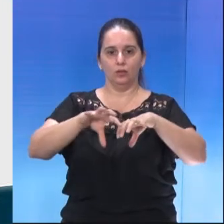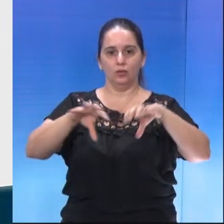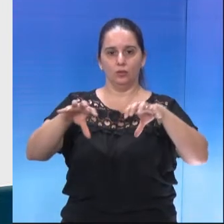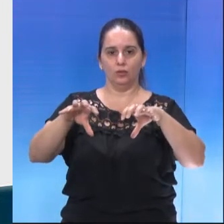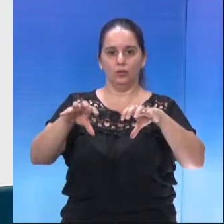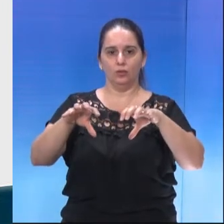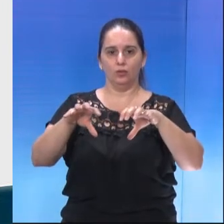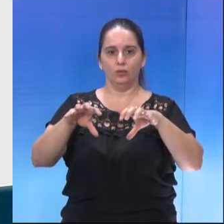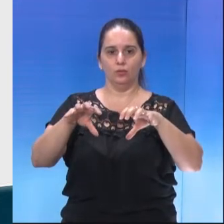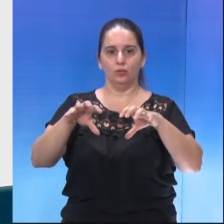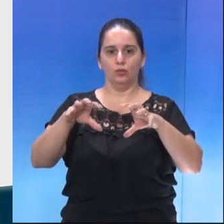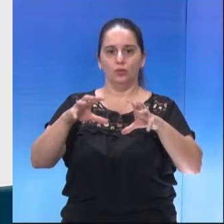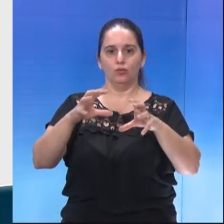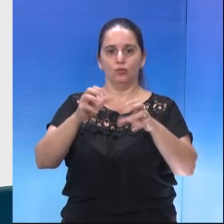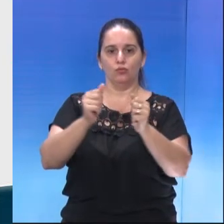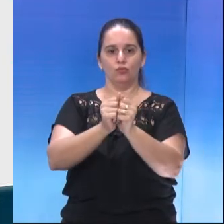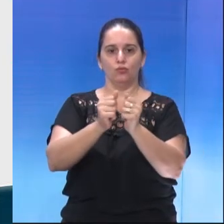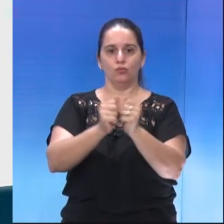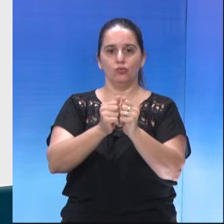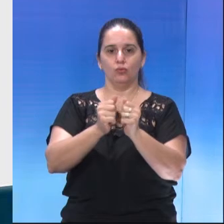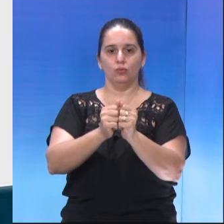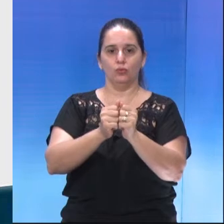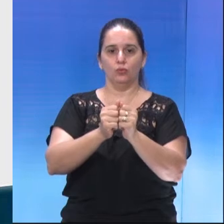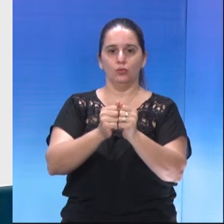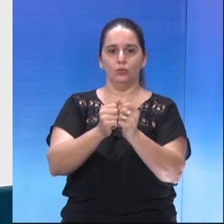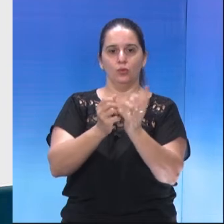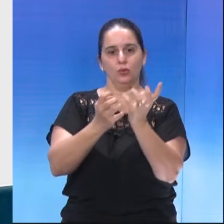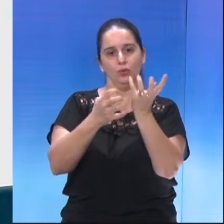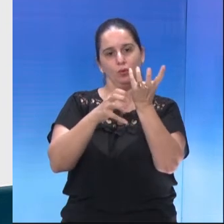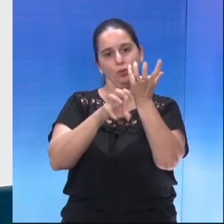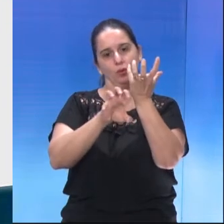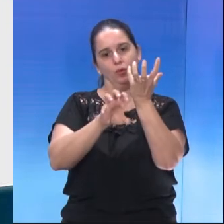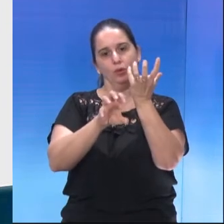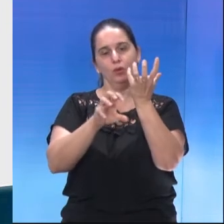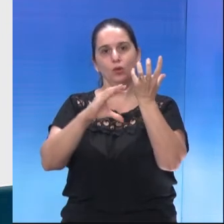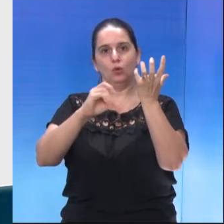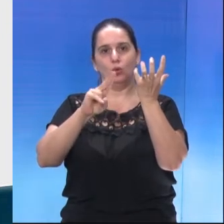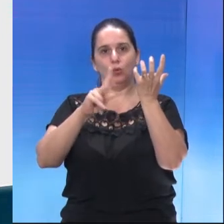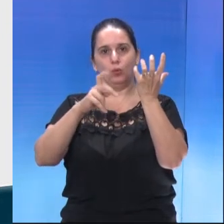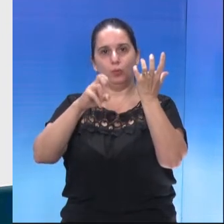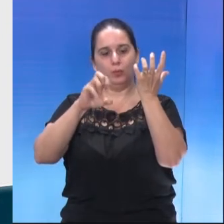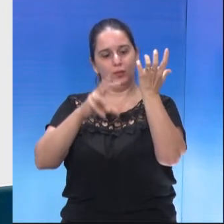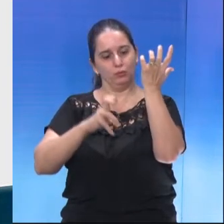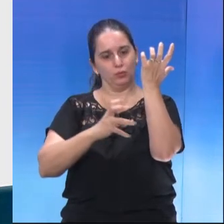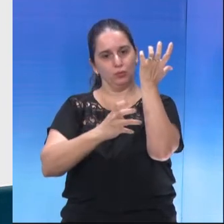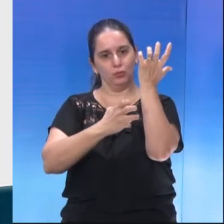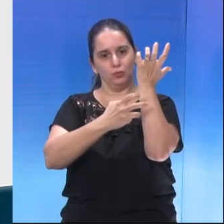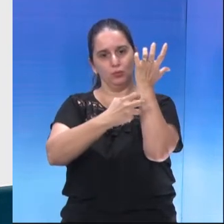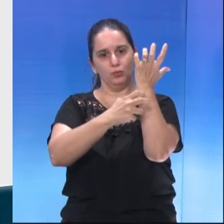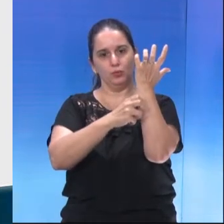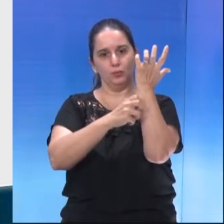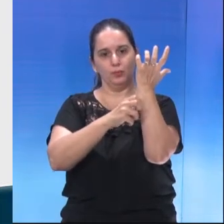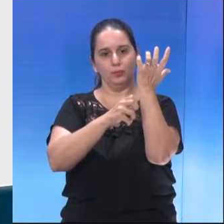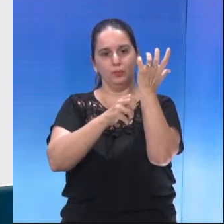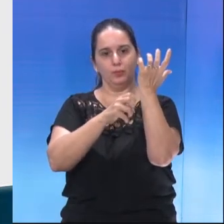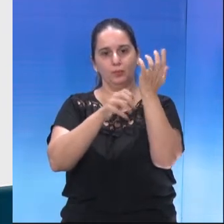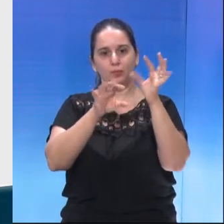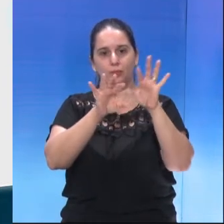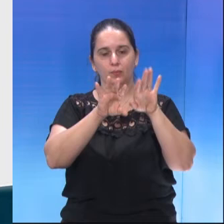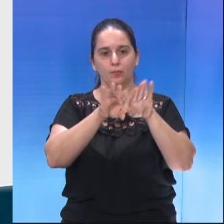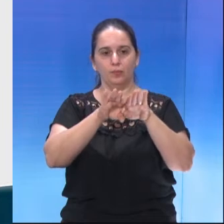ou tomados pelas formas bizarras dos cupizeiros, essa modernização lineariza